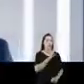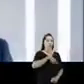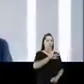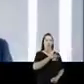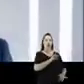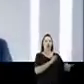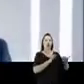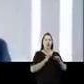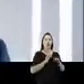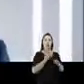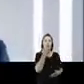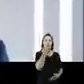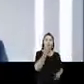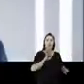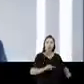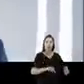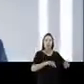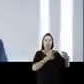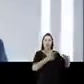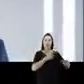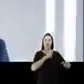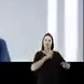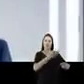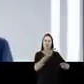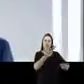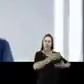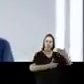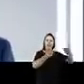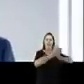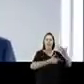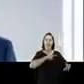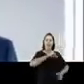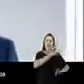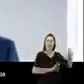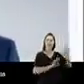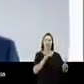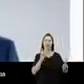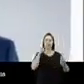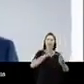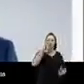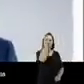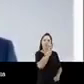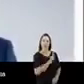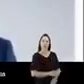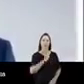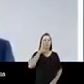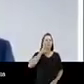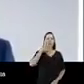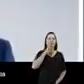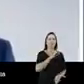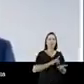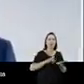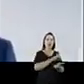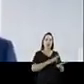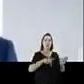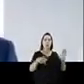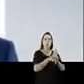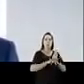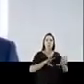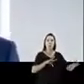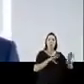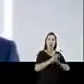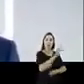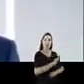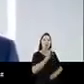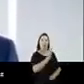nos acomodar diante dos desafios e vamos avançar com o Embarque Digital, que é o maior programa de graduação em tecnologia de